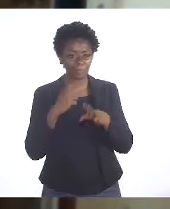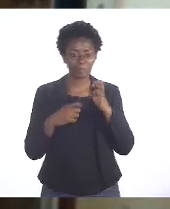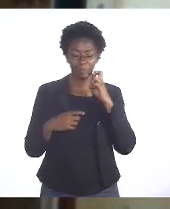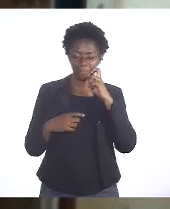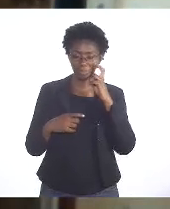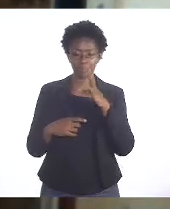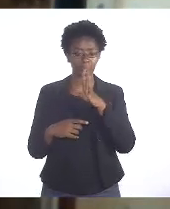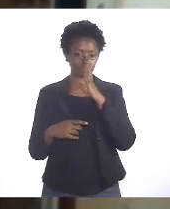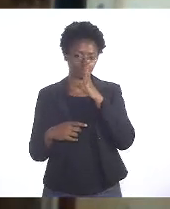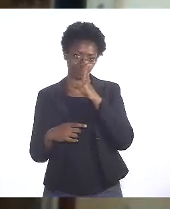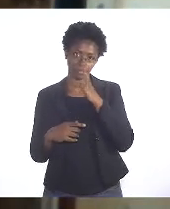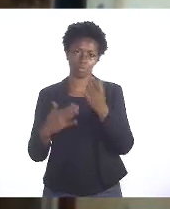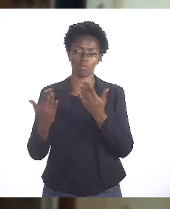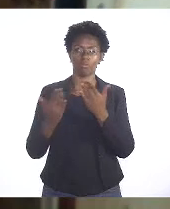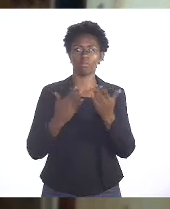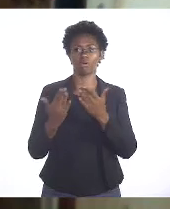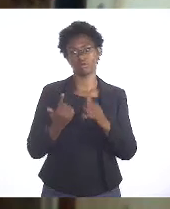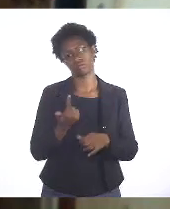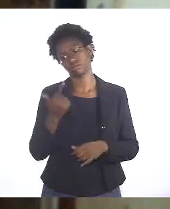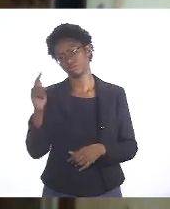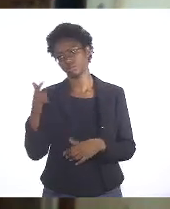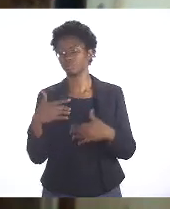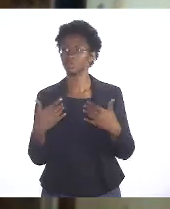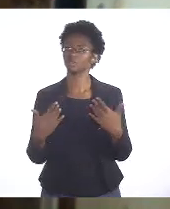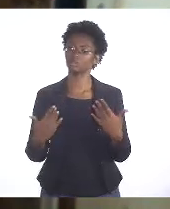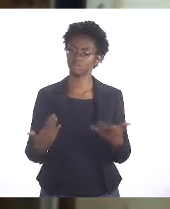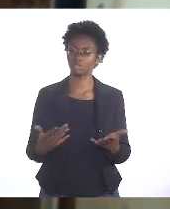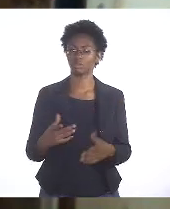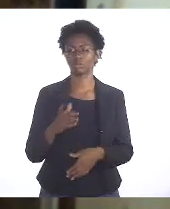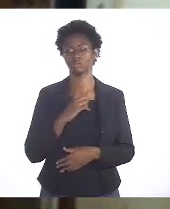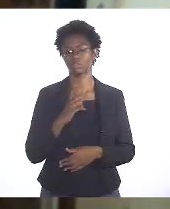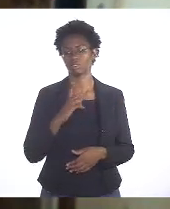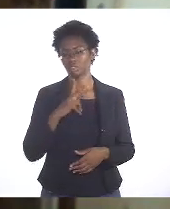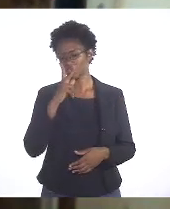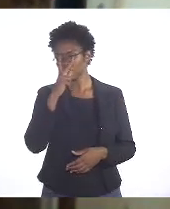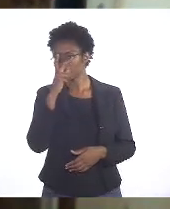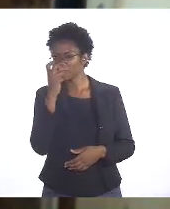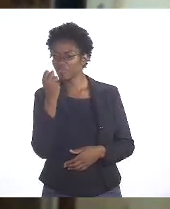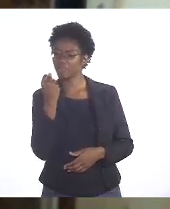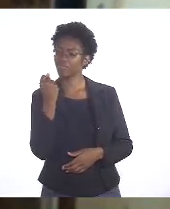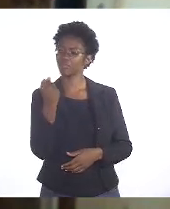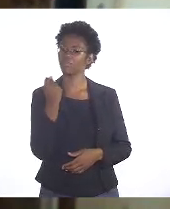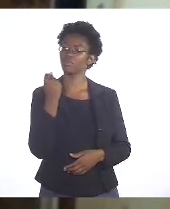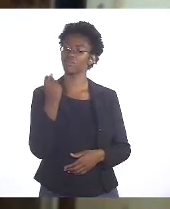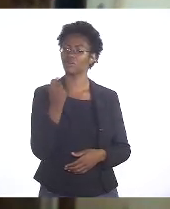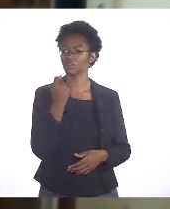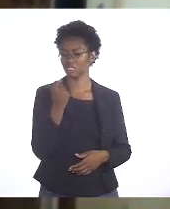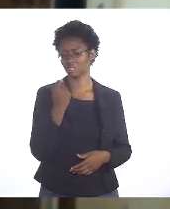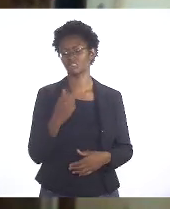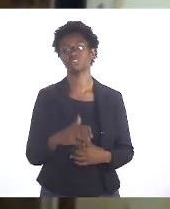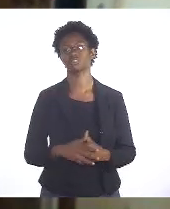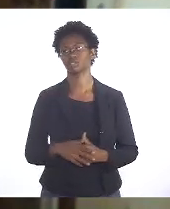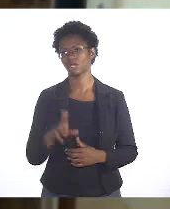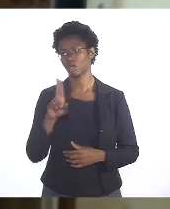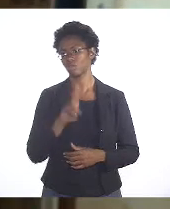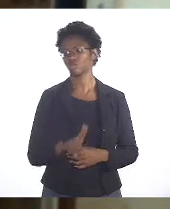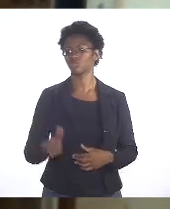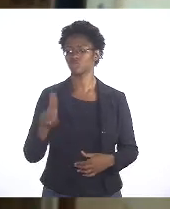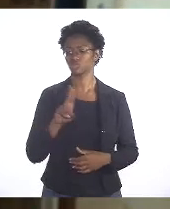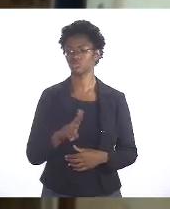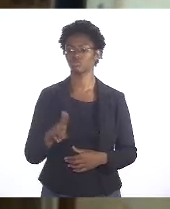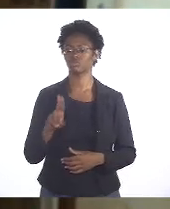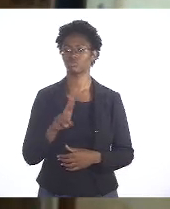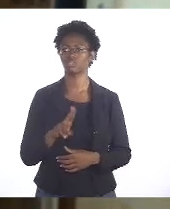candidaturas majoritárias. Então, teve uma grande força, né, a utilização